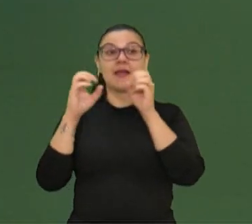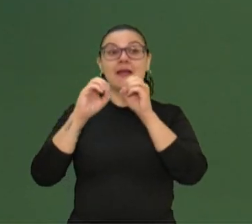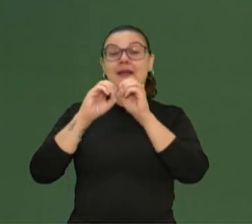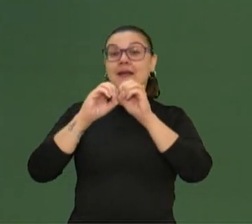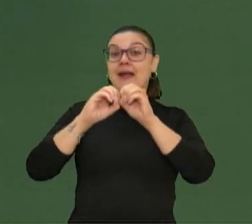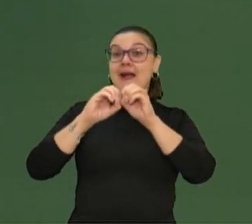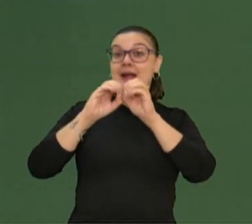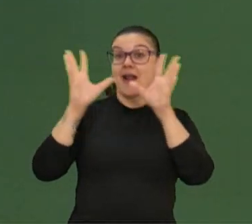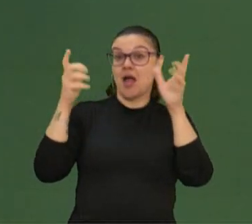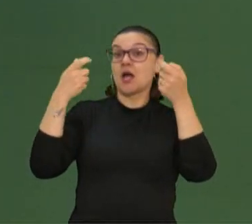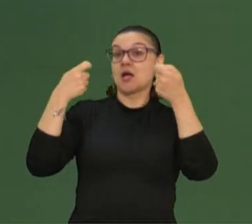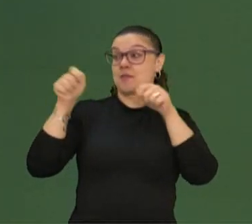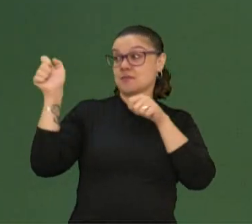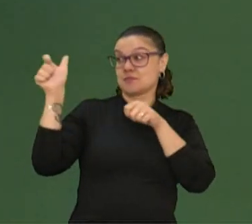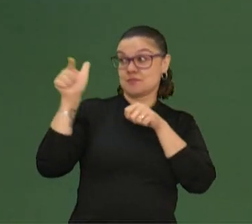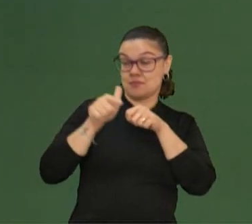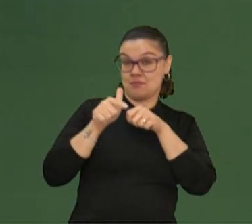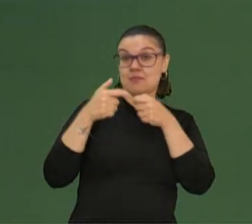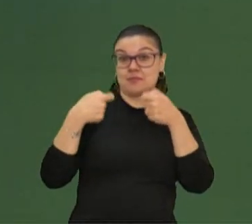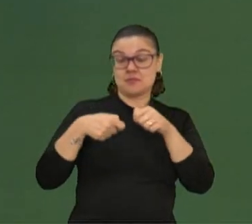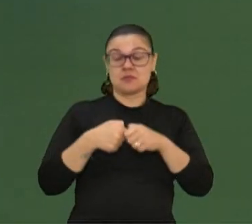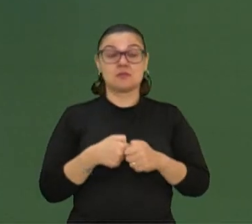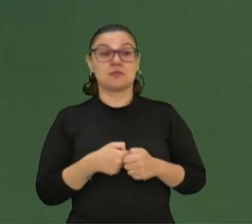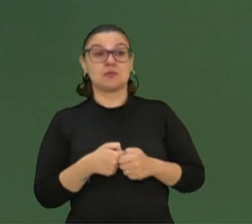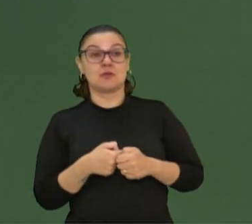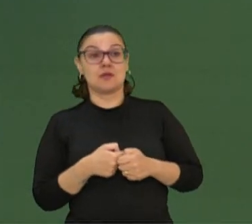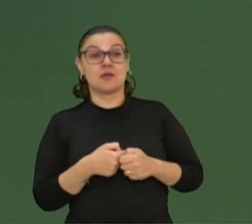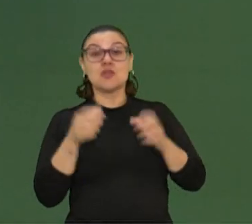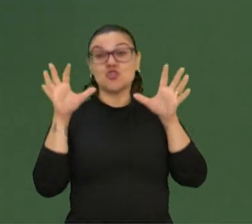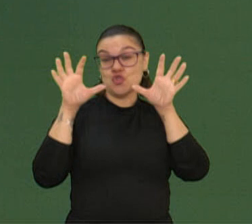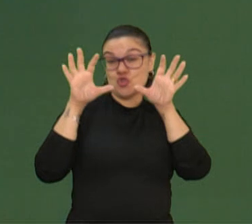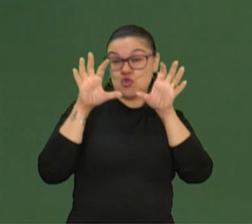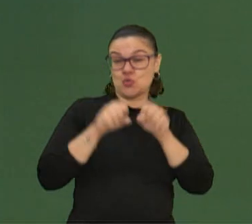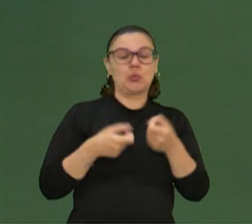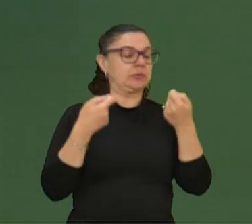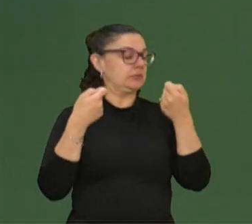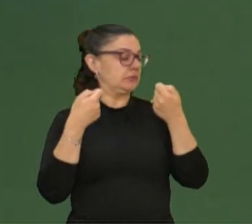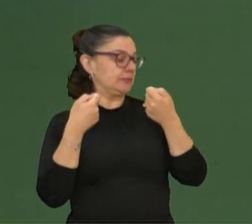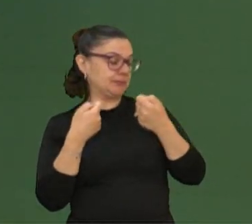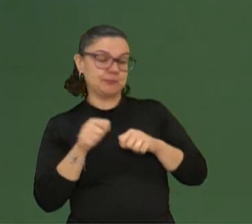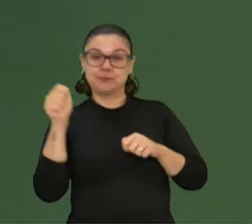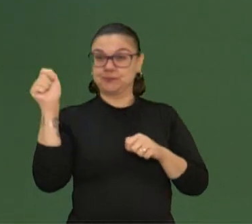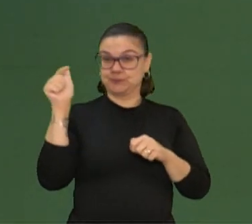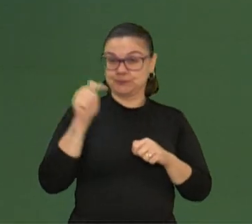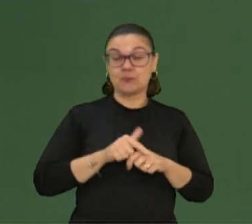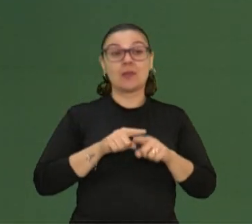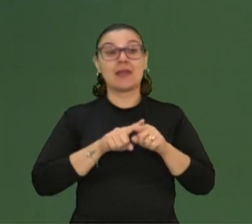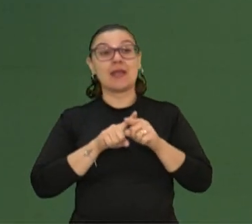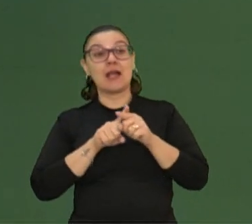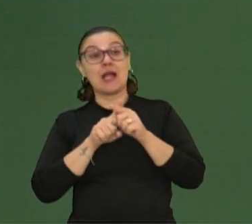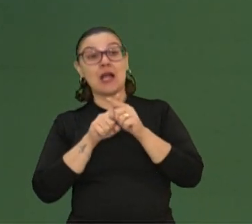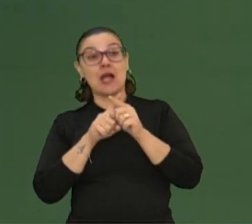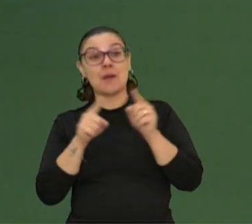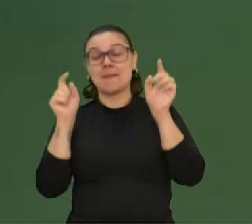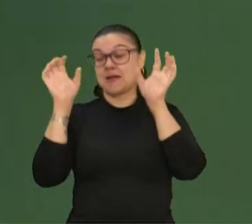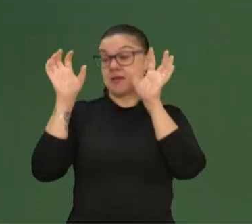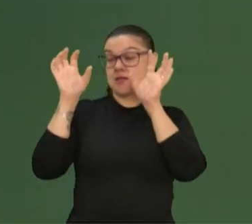que depende da luz para acontecer. Fase escura, que não depende da luz. Porém, a fase